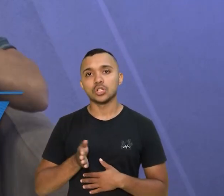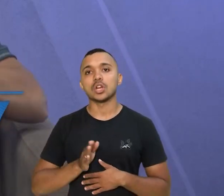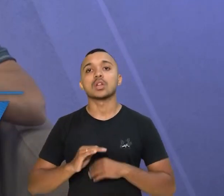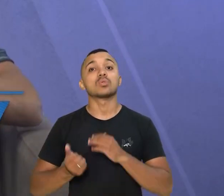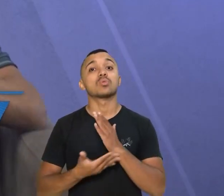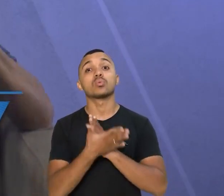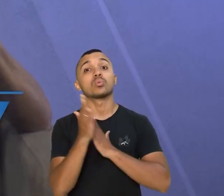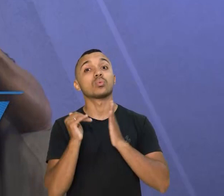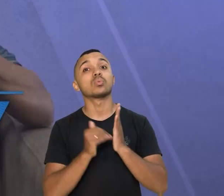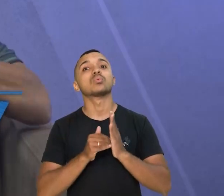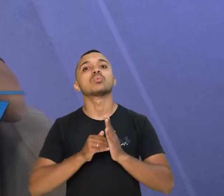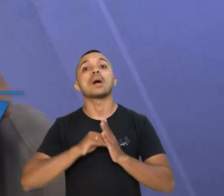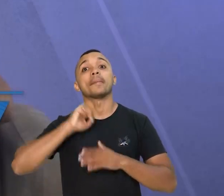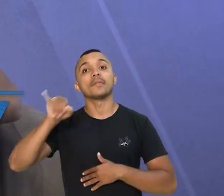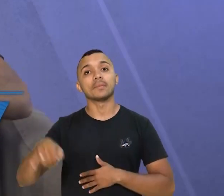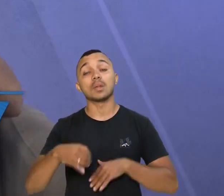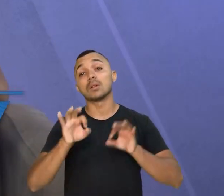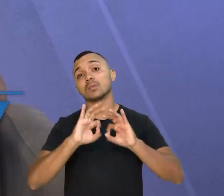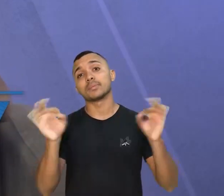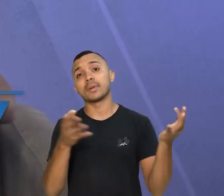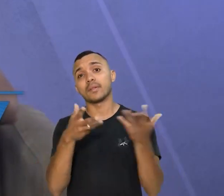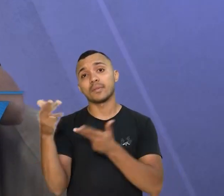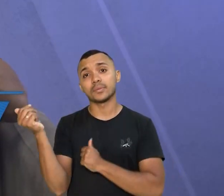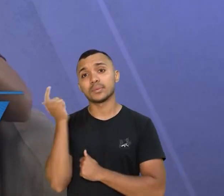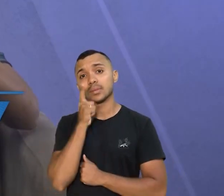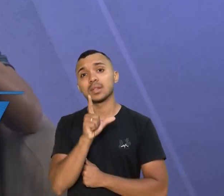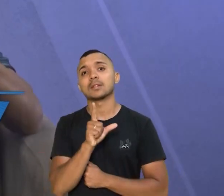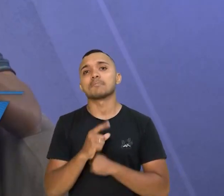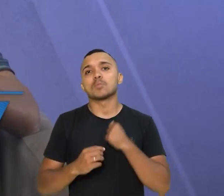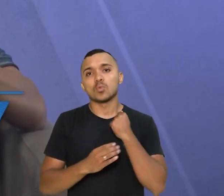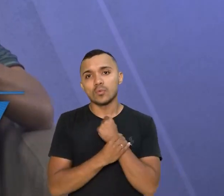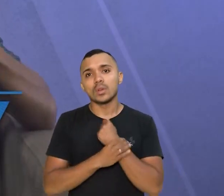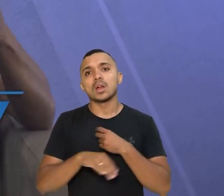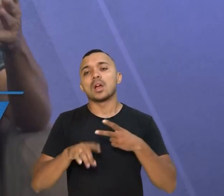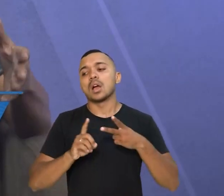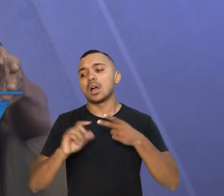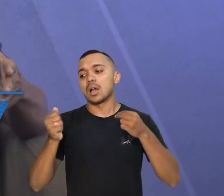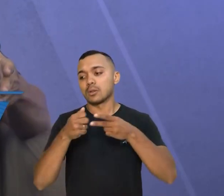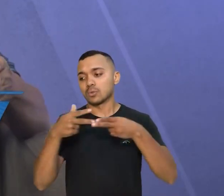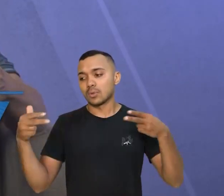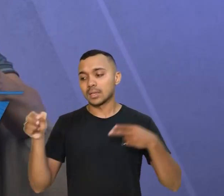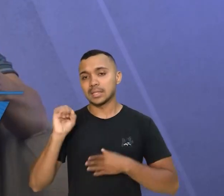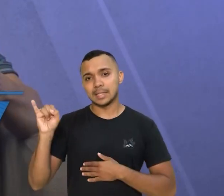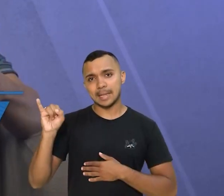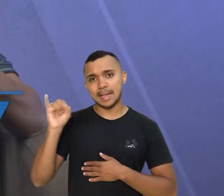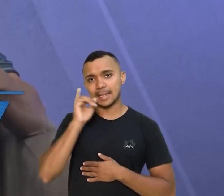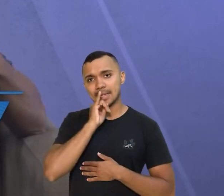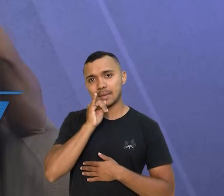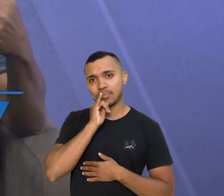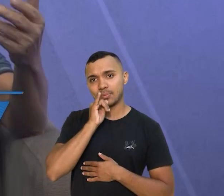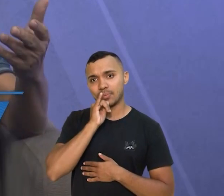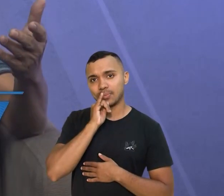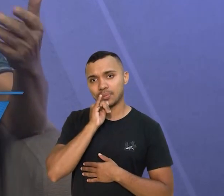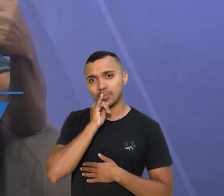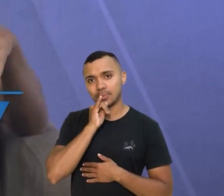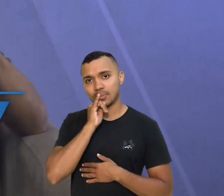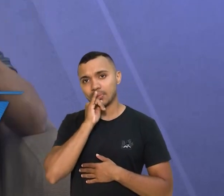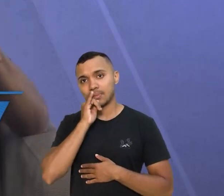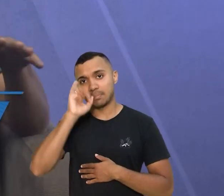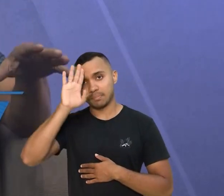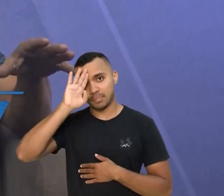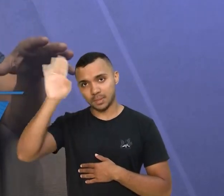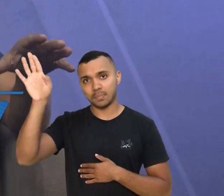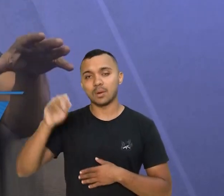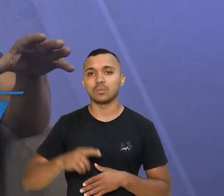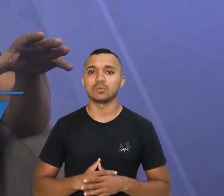é maravilhoso. Dá moral, confiança e tudo mais. Agora, quando você vai para o mata-mata, você vai pegar times com os quais você não